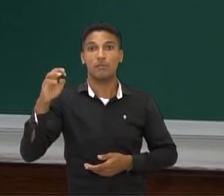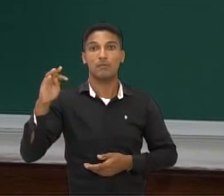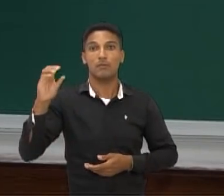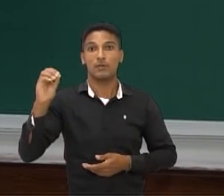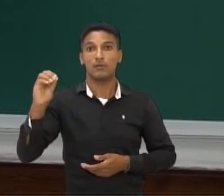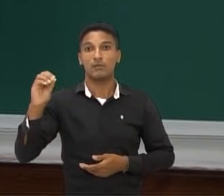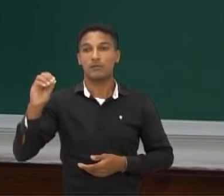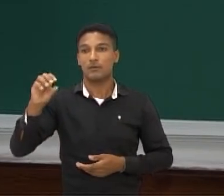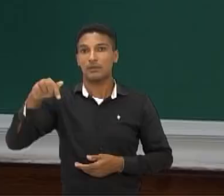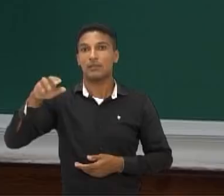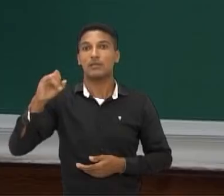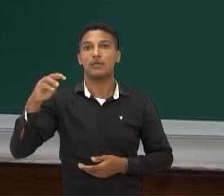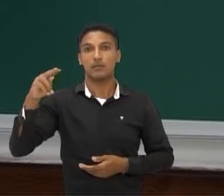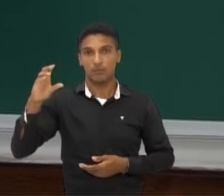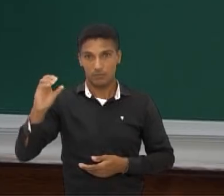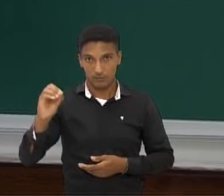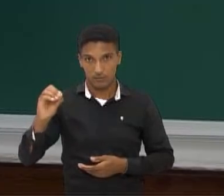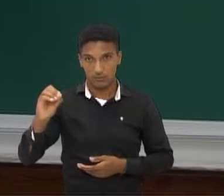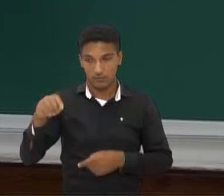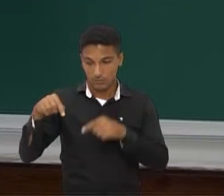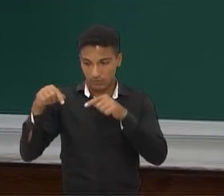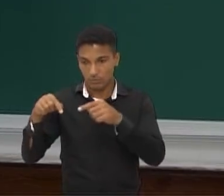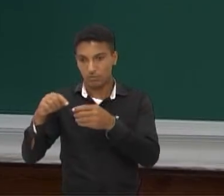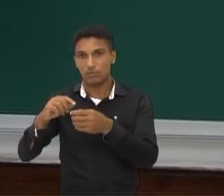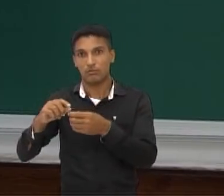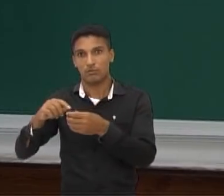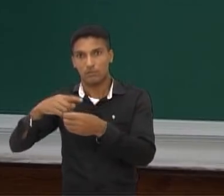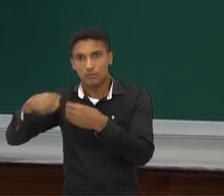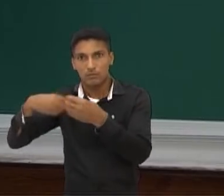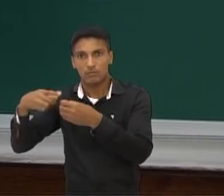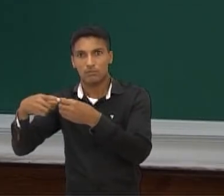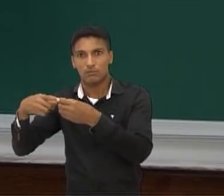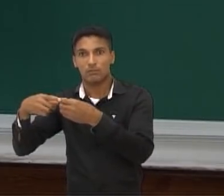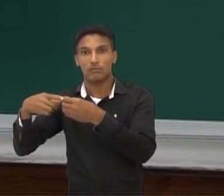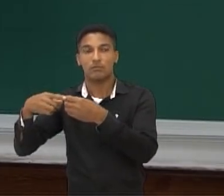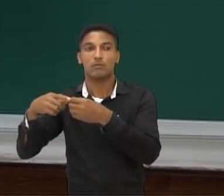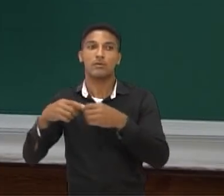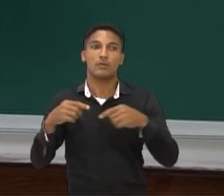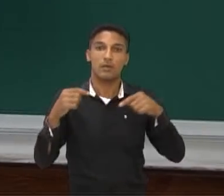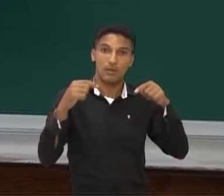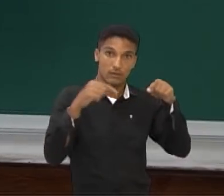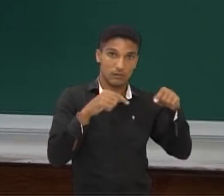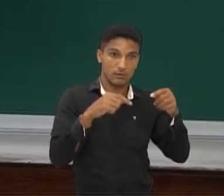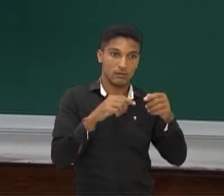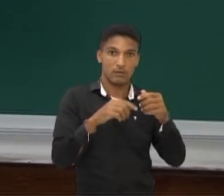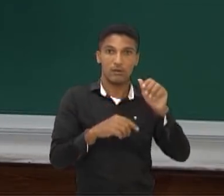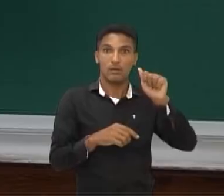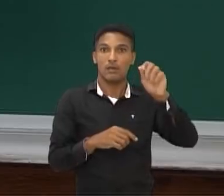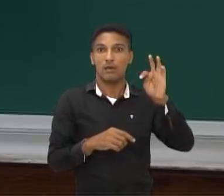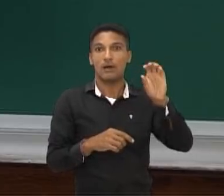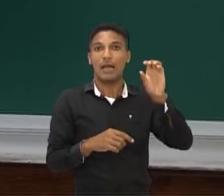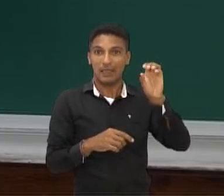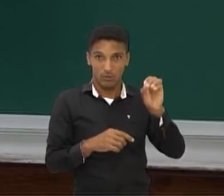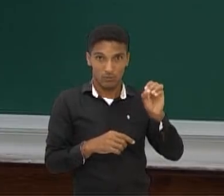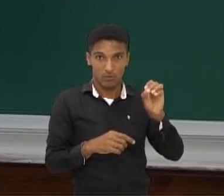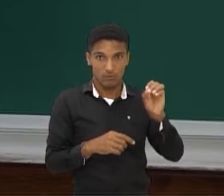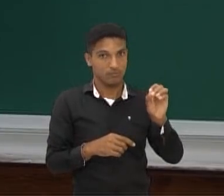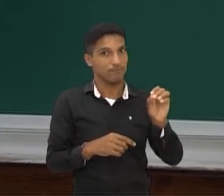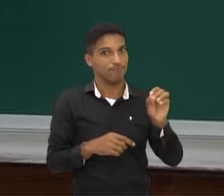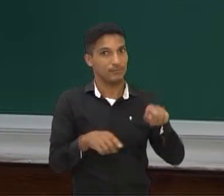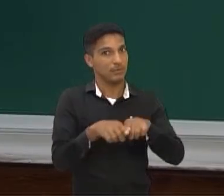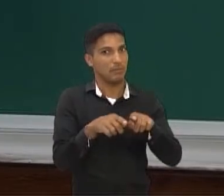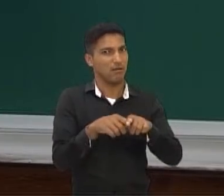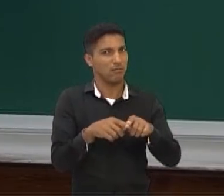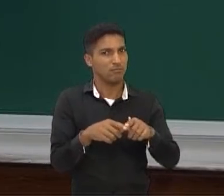foram as conclusões que ele teve. Também, nas reações químicas, os átomos, segundo ele, permanecem inalterados.